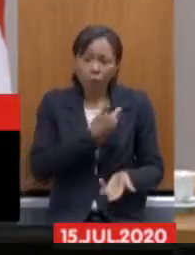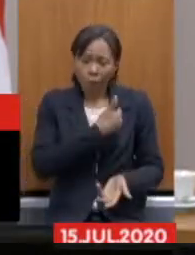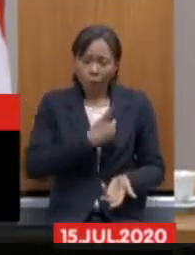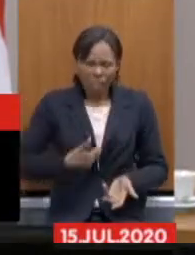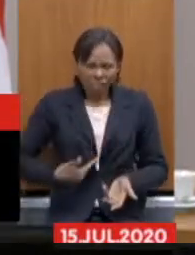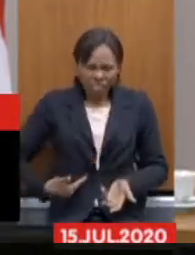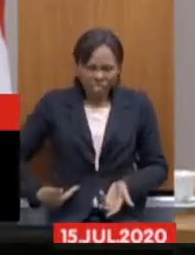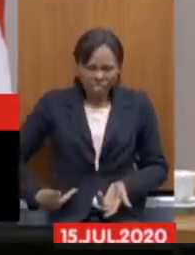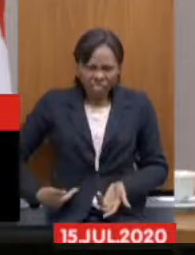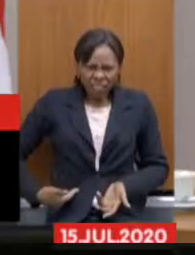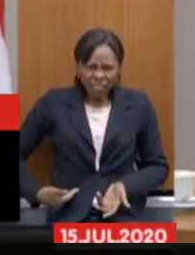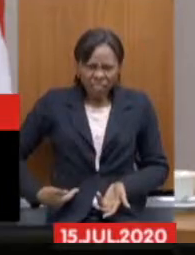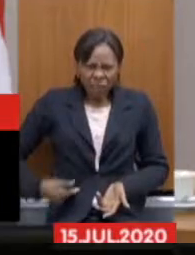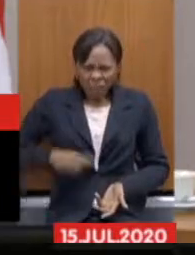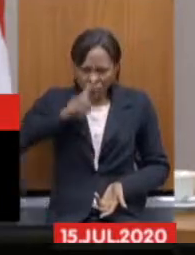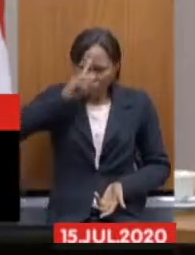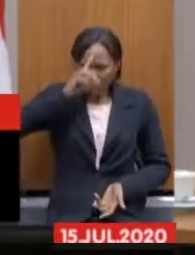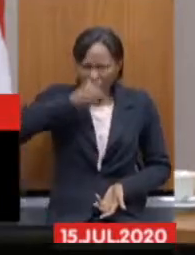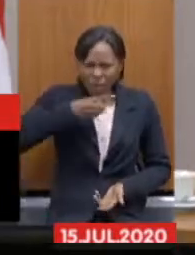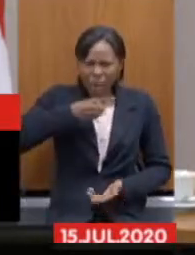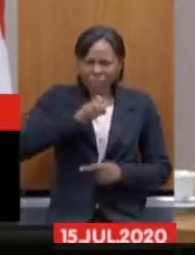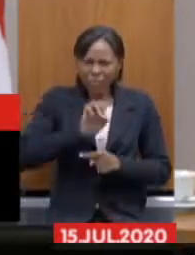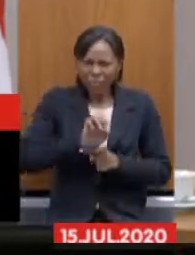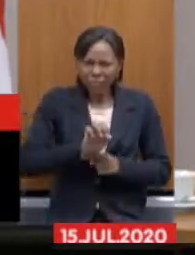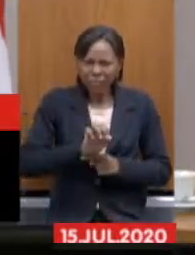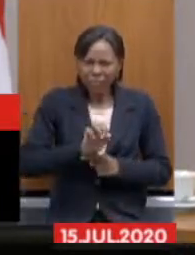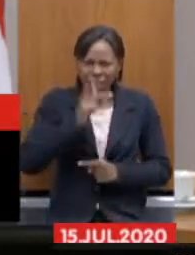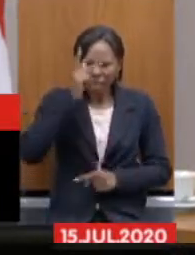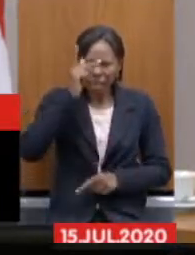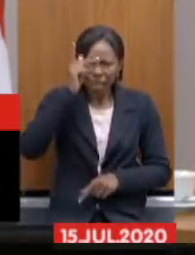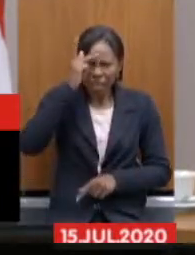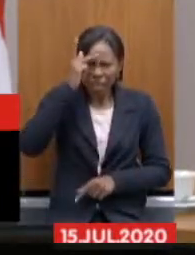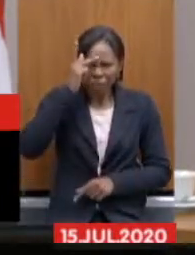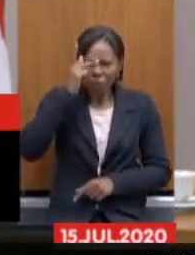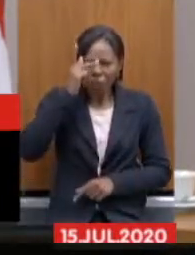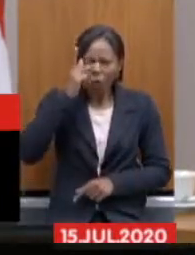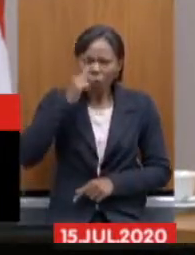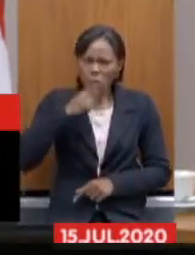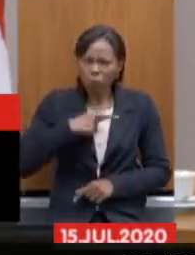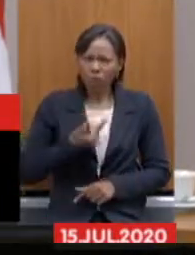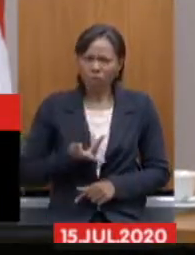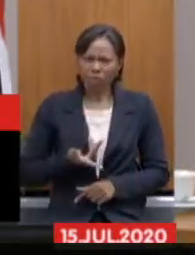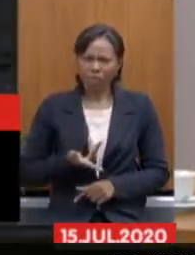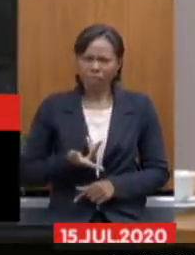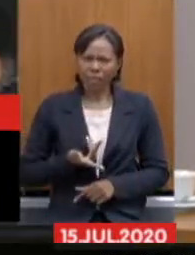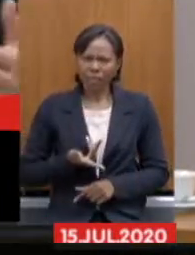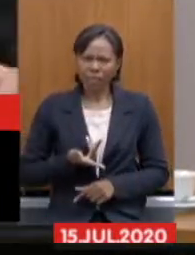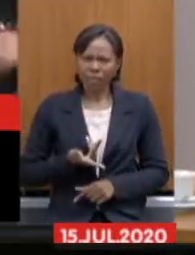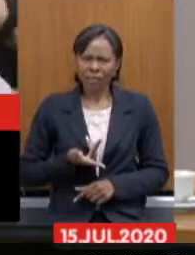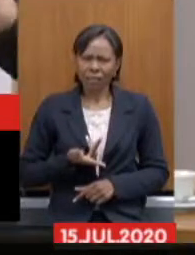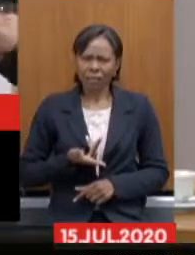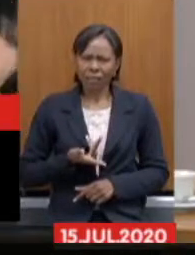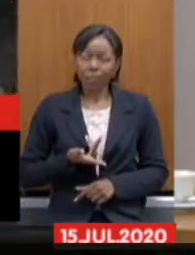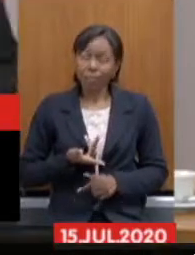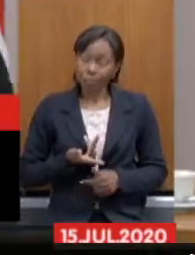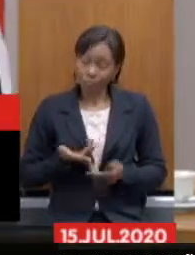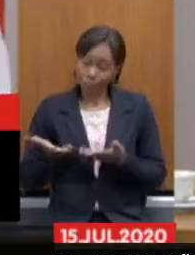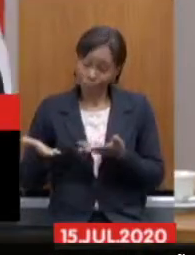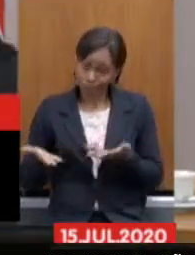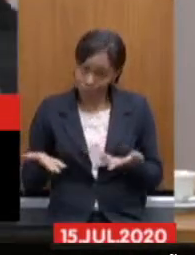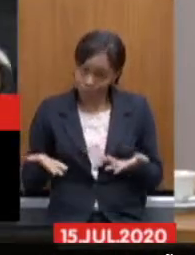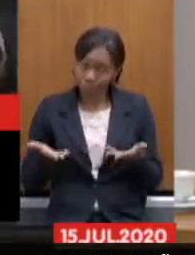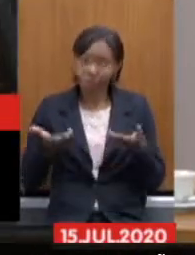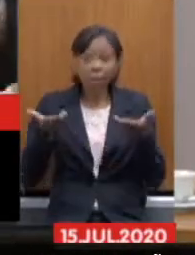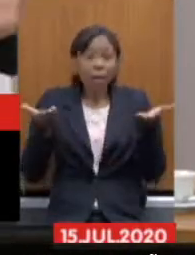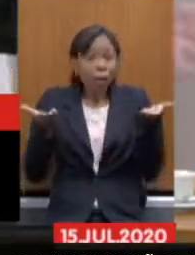de chamar de egoísta pretende que pague o pato e vamos então agora passar falar